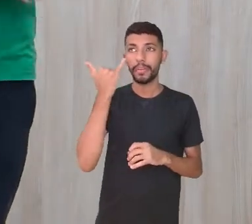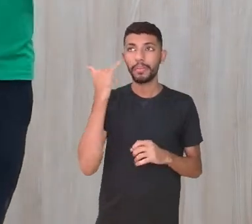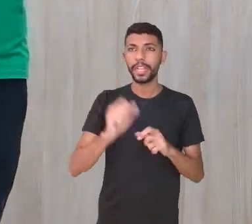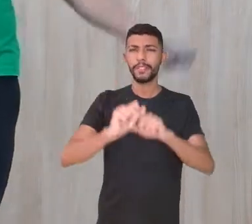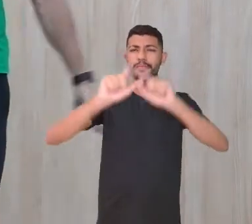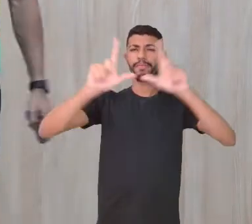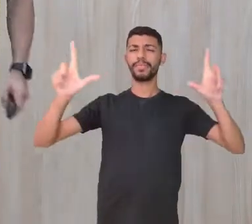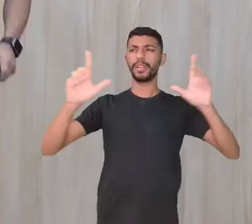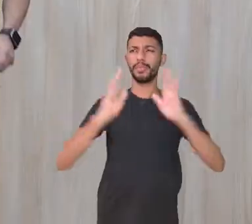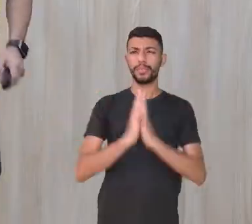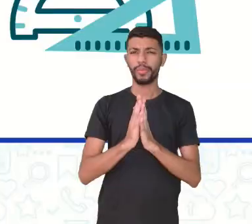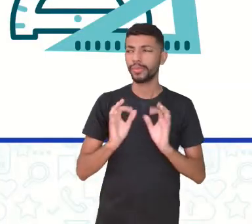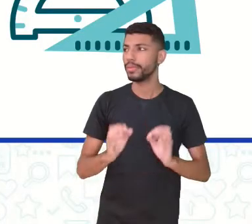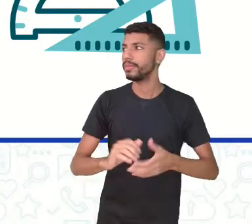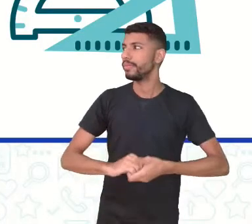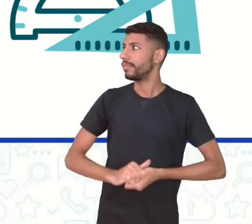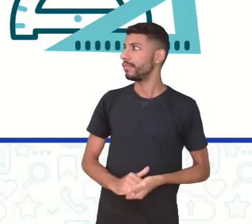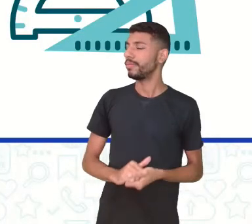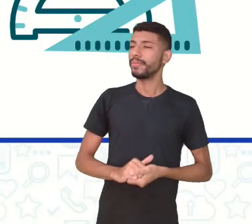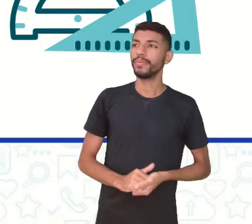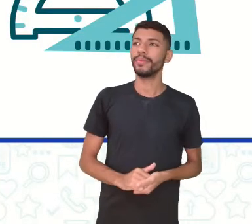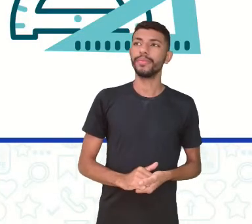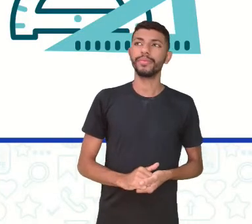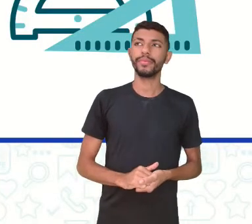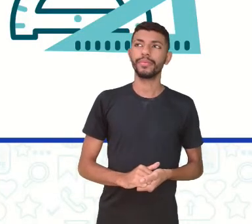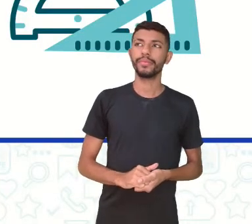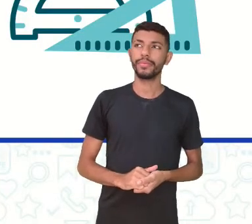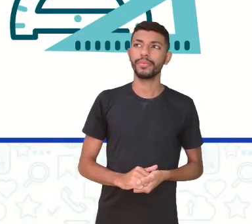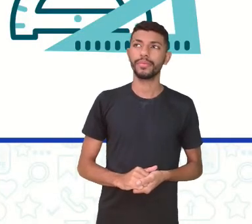tela bem grandona aí, por favor.